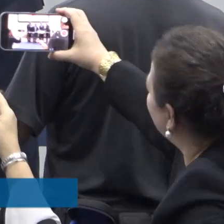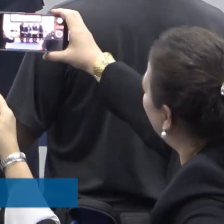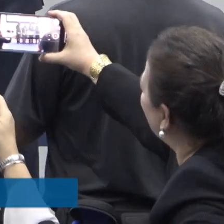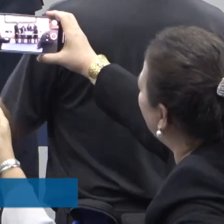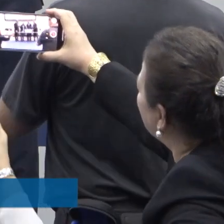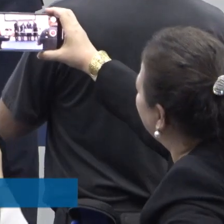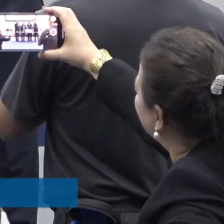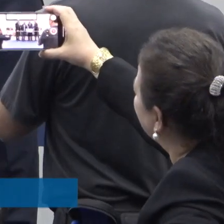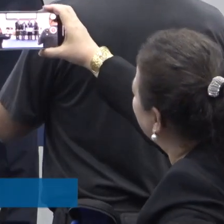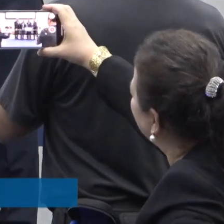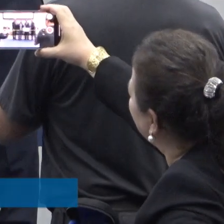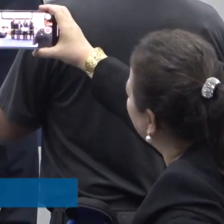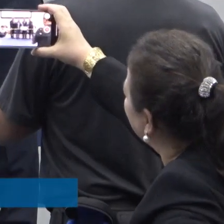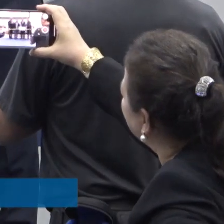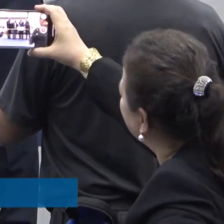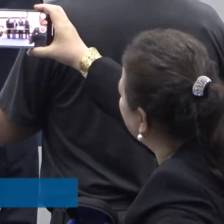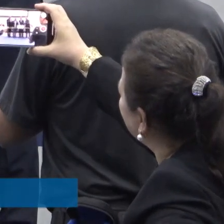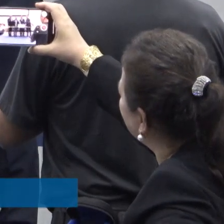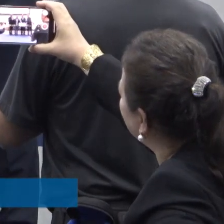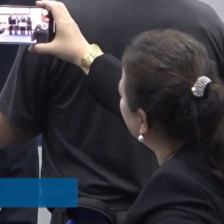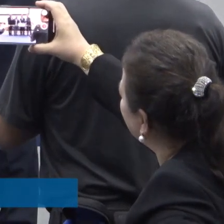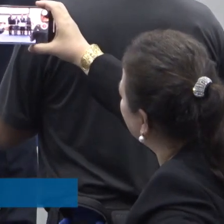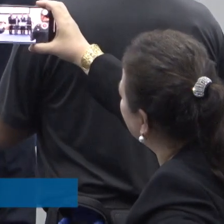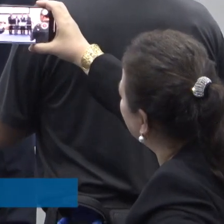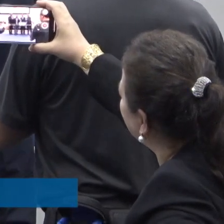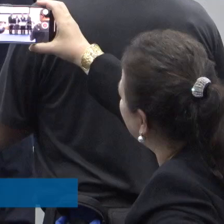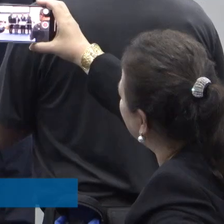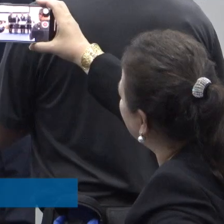asfaltadas, todas muito